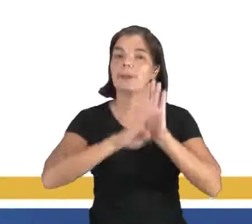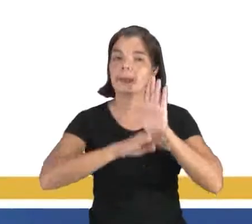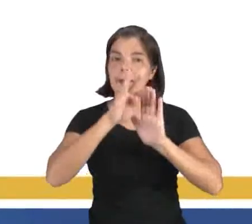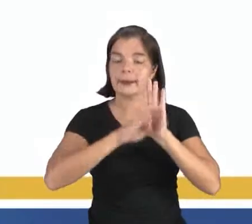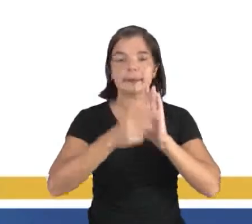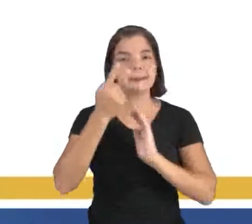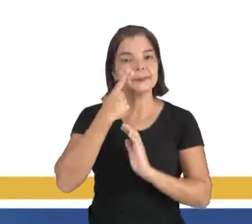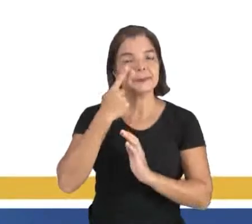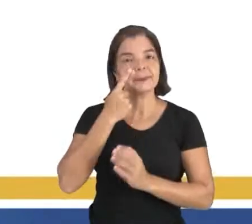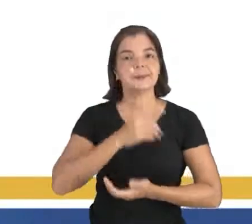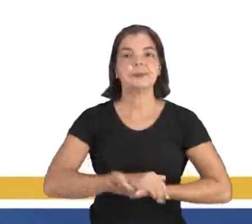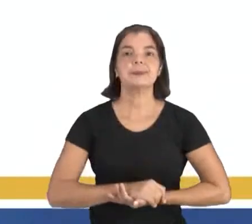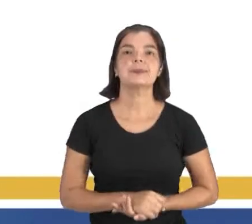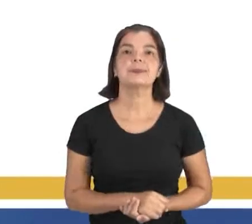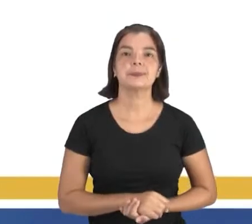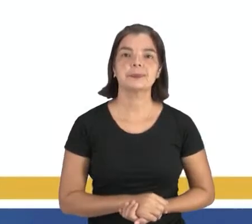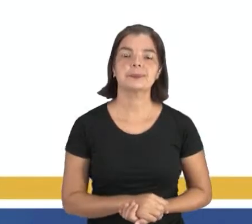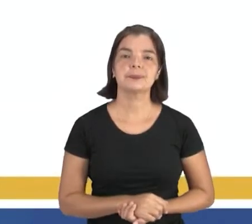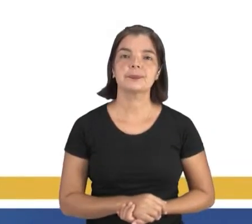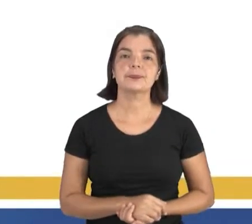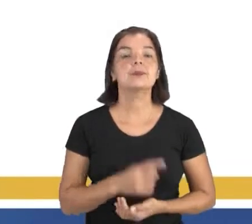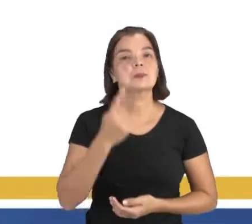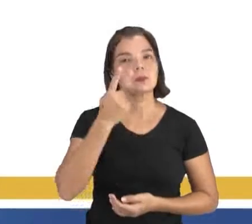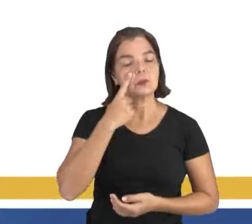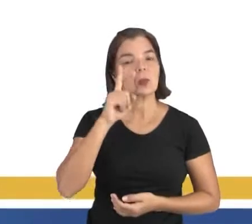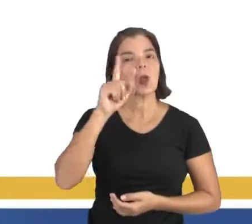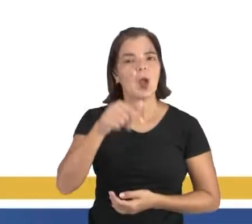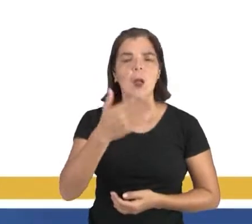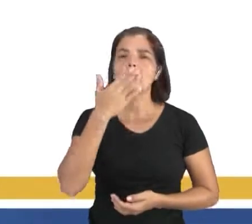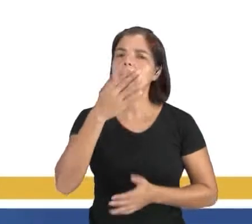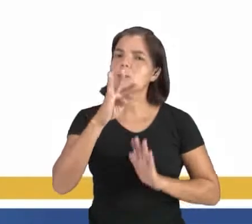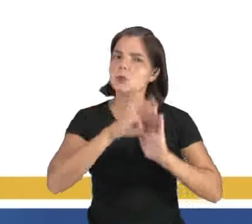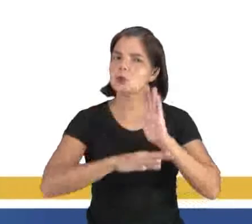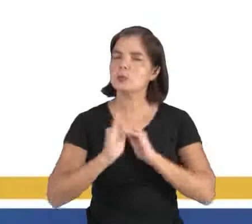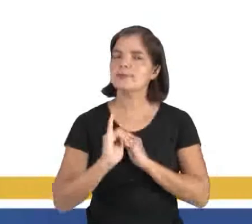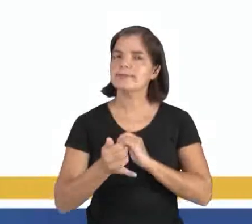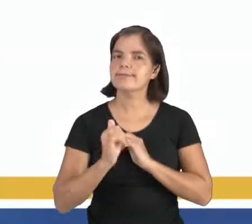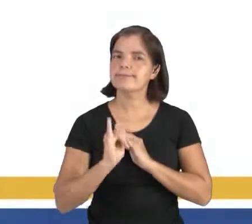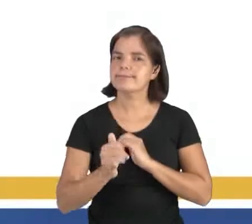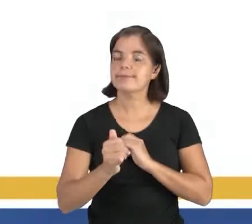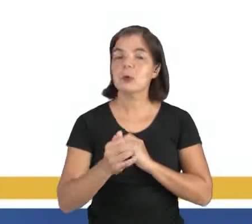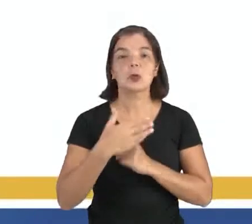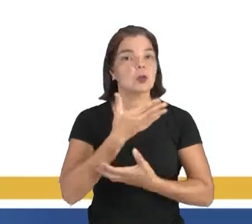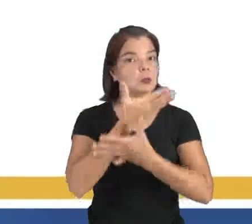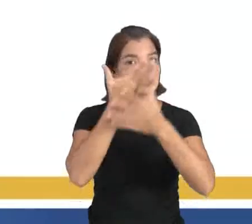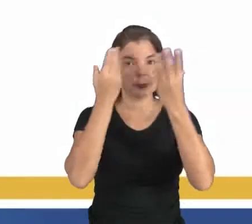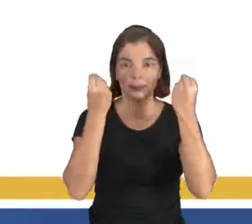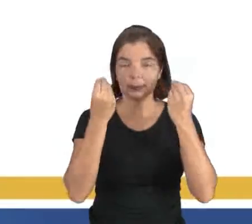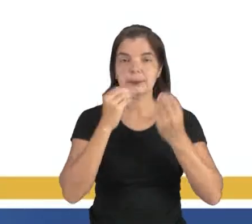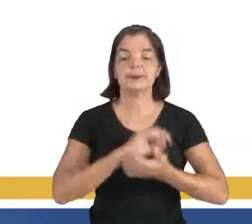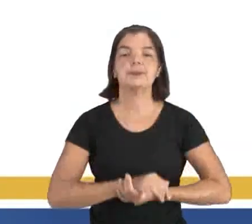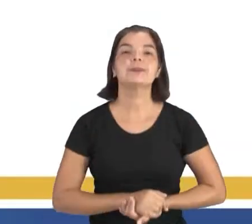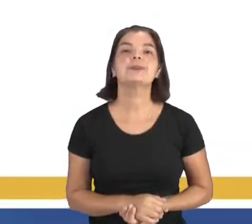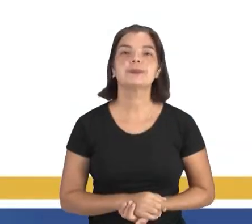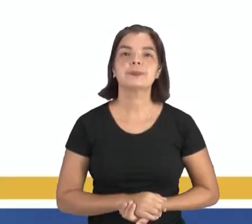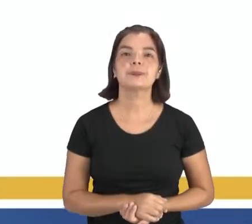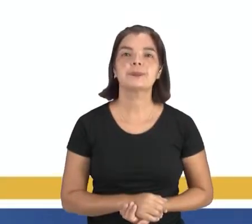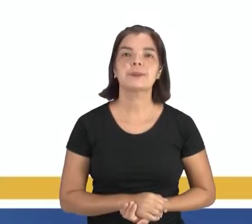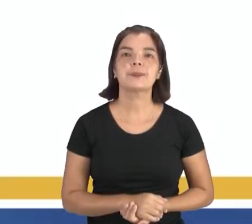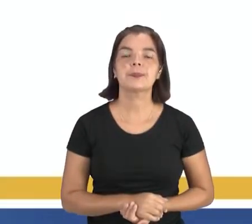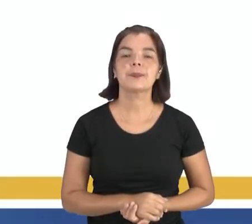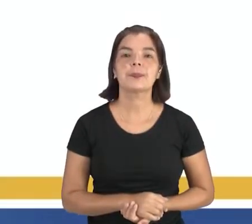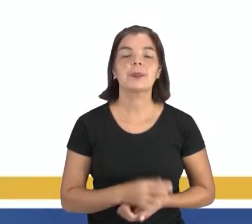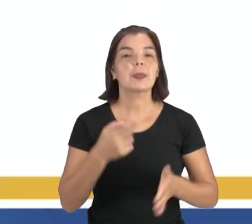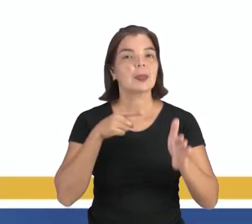texto. Observe. Veja que ele é um tipo narrativo, não devemos esquecer disso. Vamos